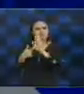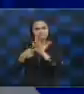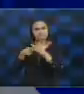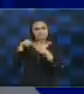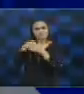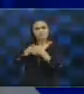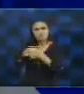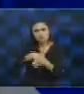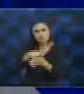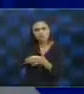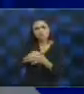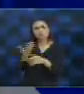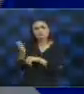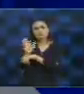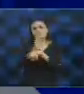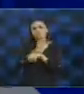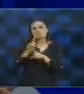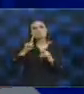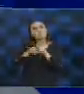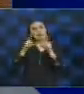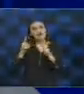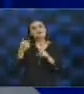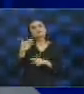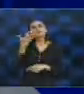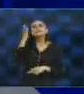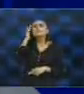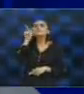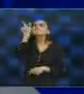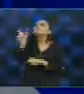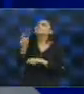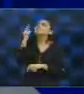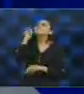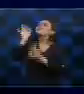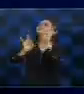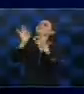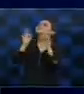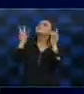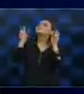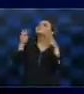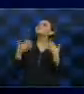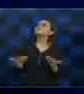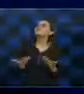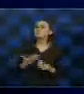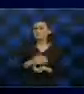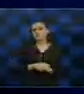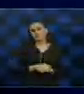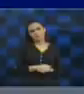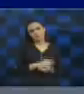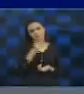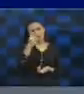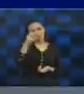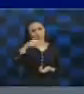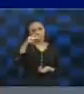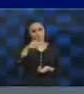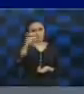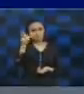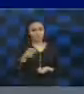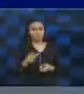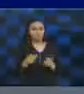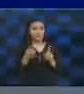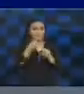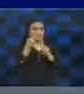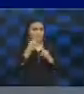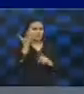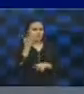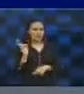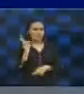de espaço. Agora, sobretudo, eu quero saber o que o senhor pensa a respeito desse tema. 2 minutos, candidato. Primeiro, eu quero aproveitar